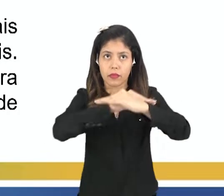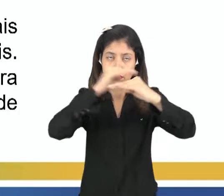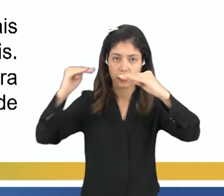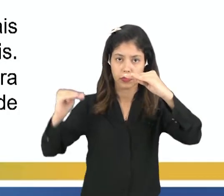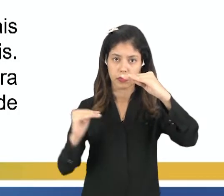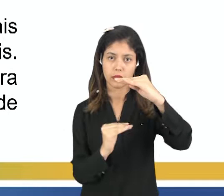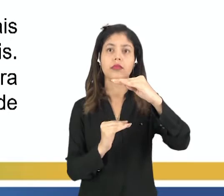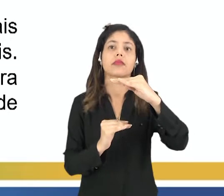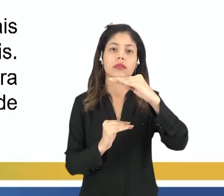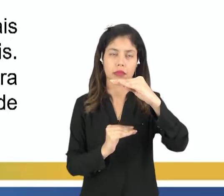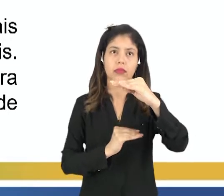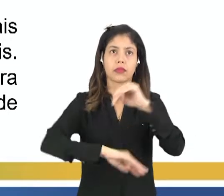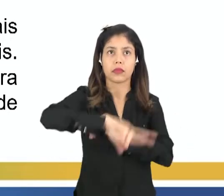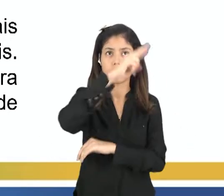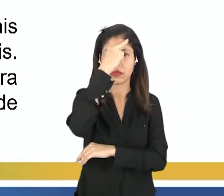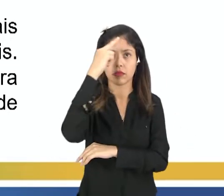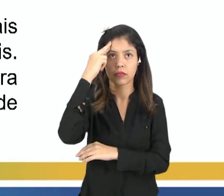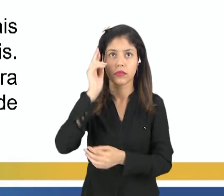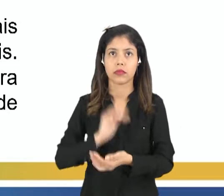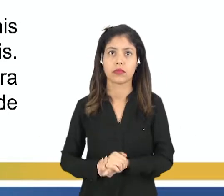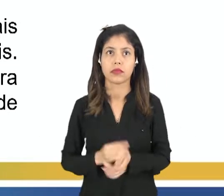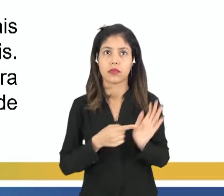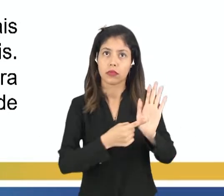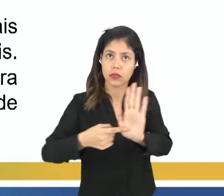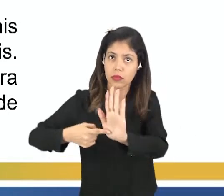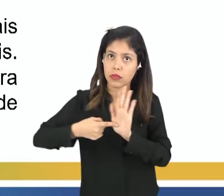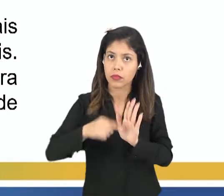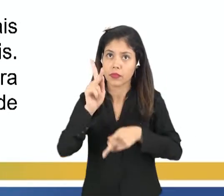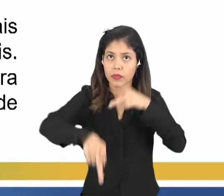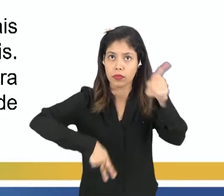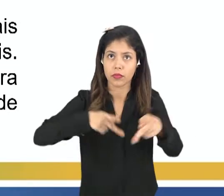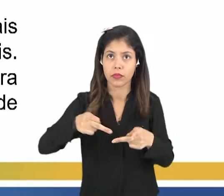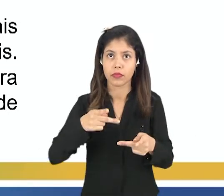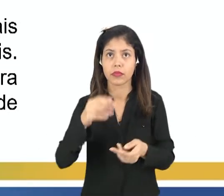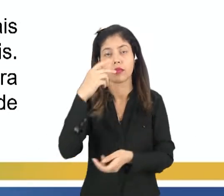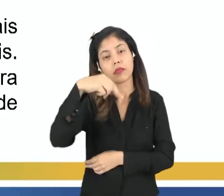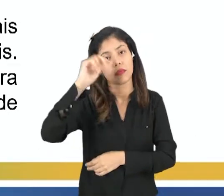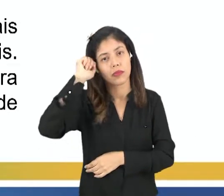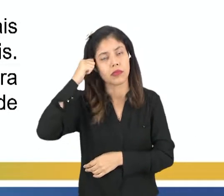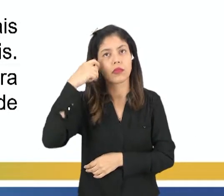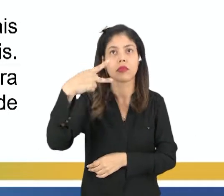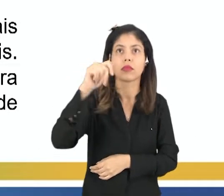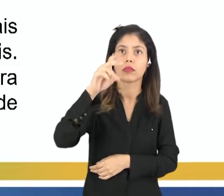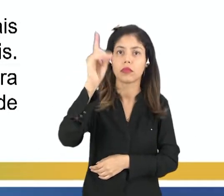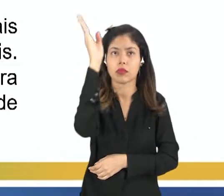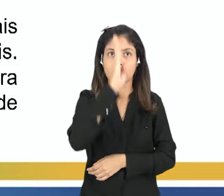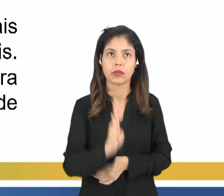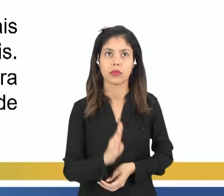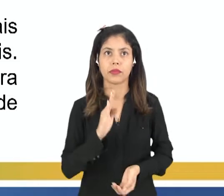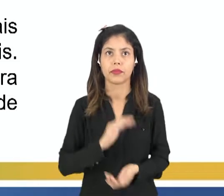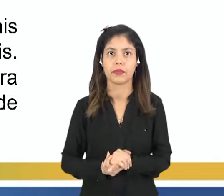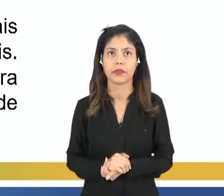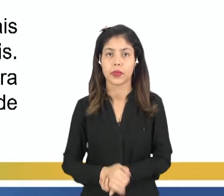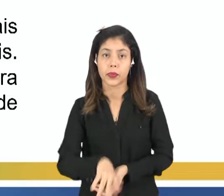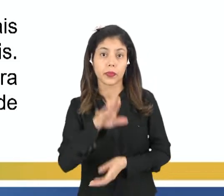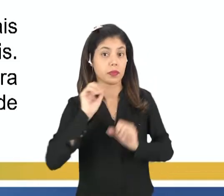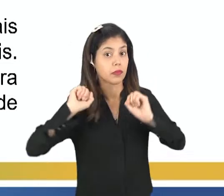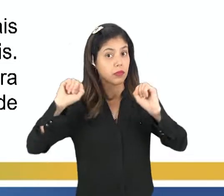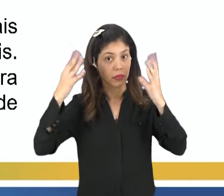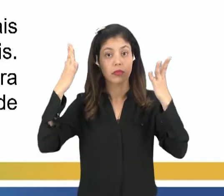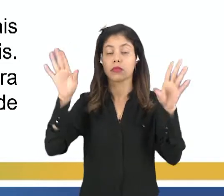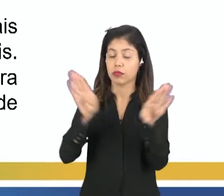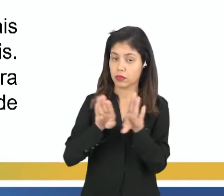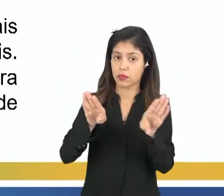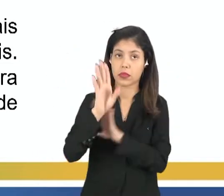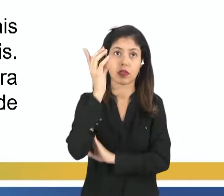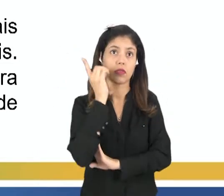para evidenciar as desigualdades históricas que afligem as populações negra e parda no Brasil. É comemorado nesta